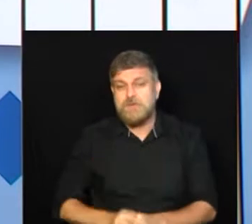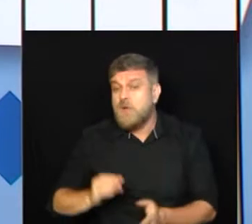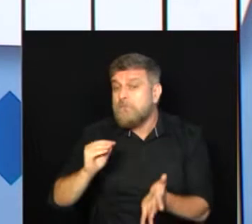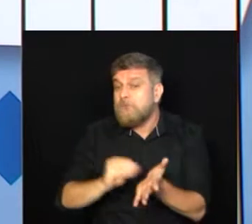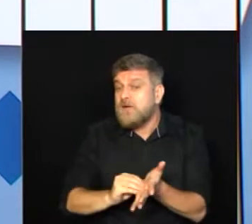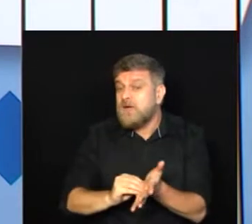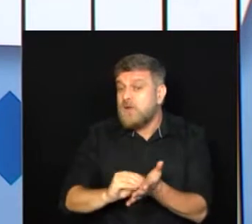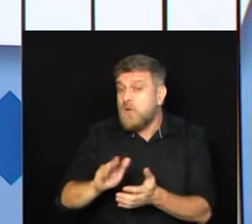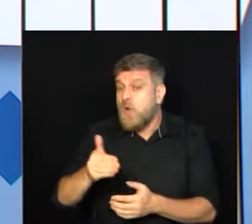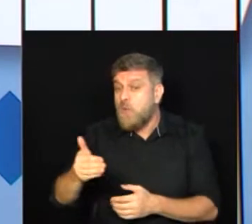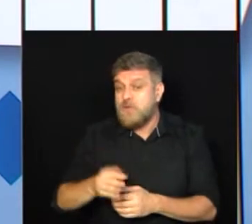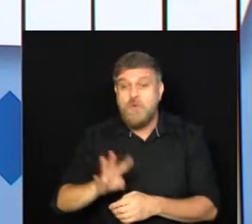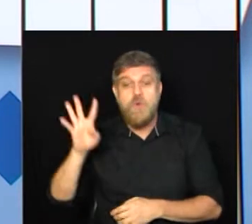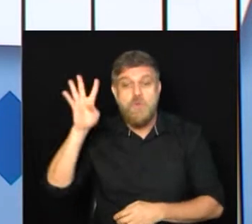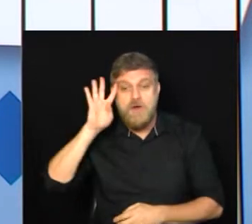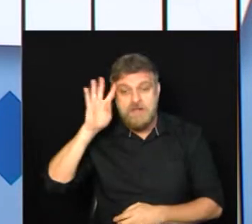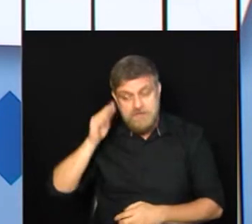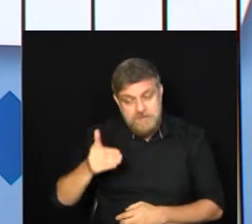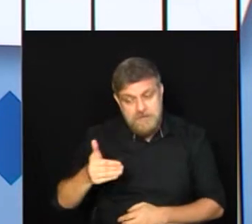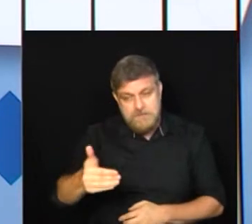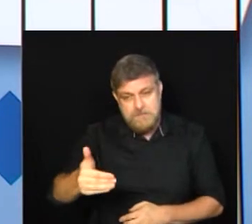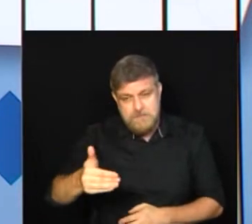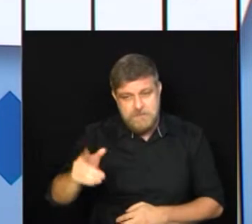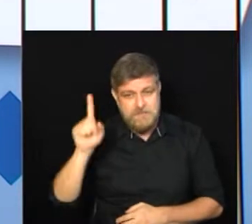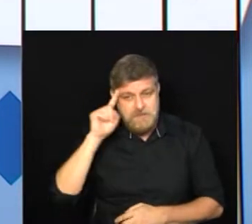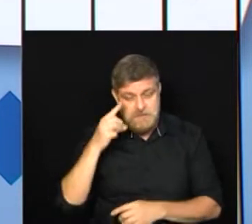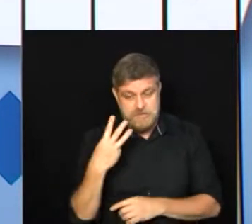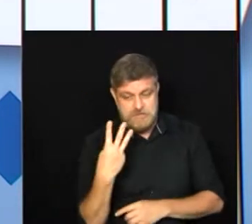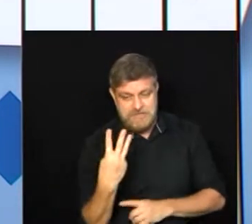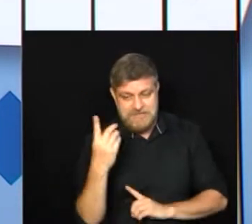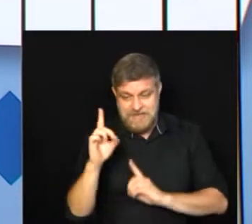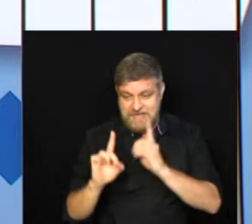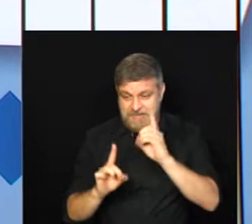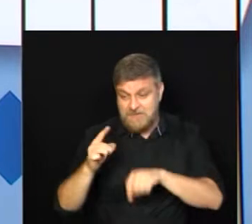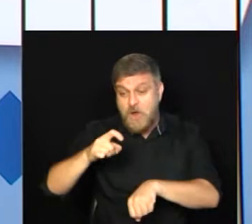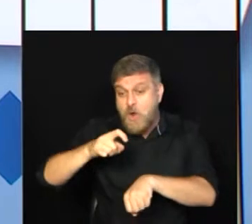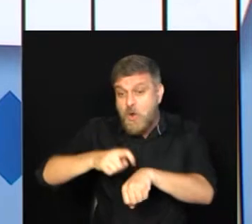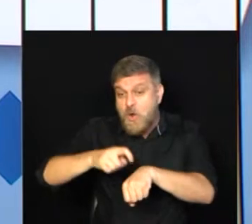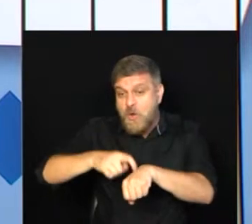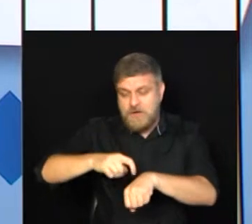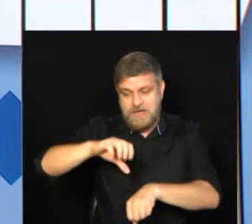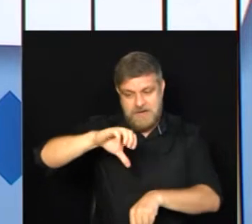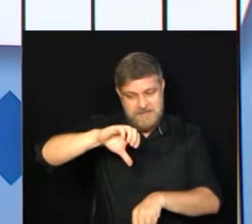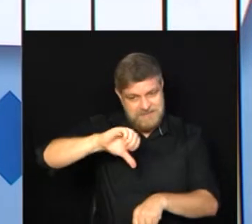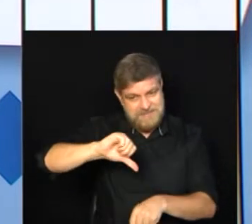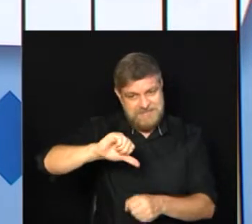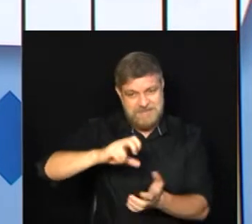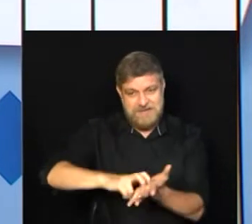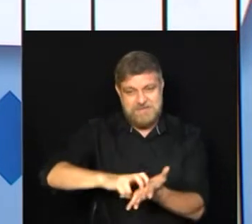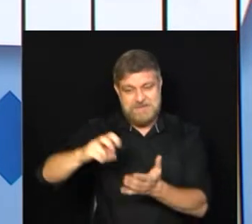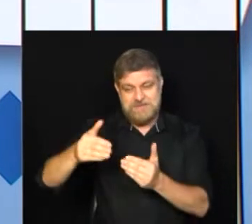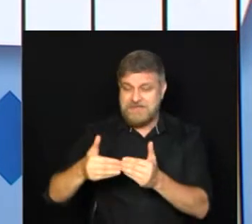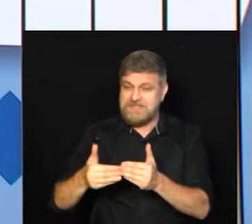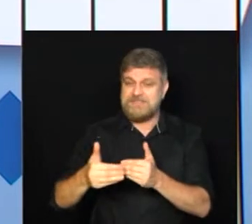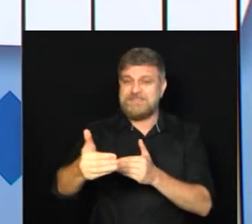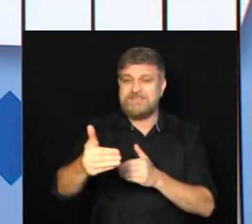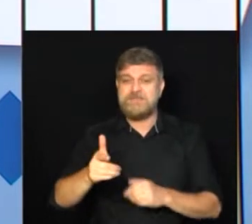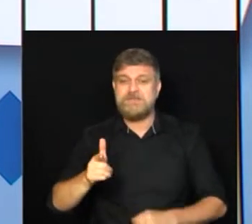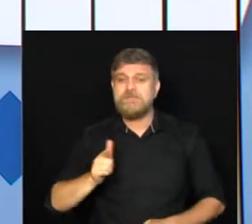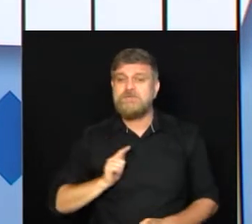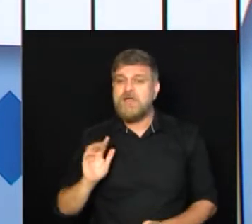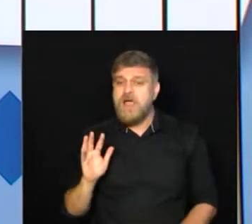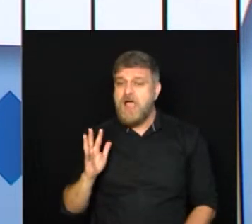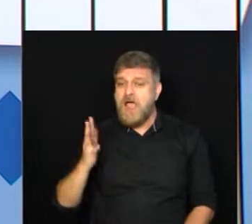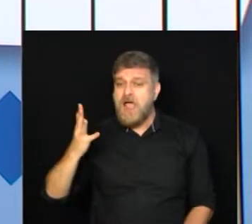para a próxima quarta-feira, dia 3 de fevereiro, a partir das 9 horas da manhã. Então, ela vai